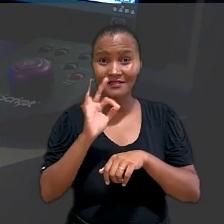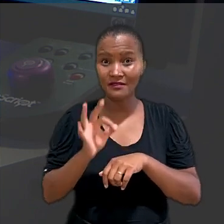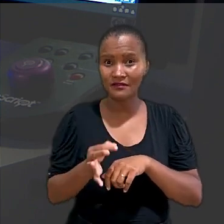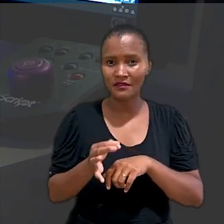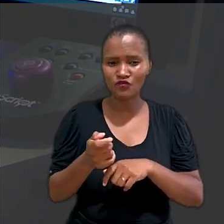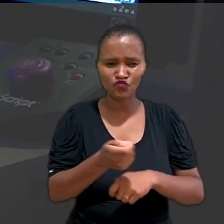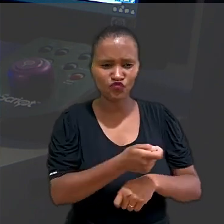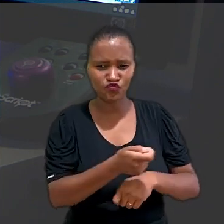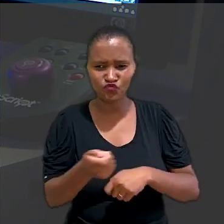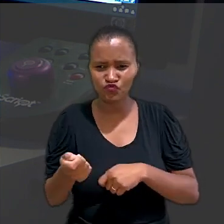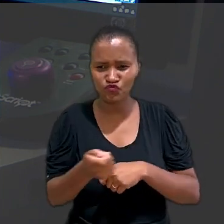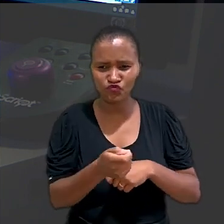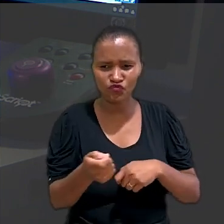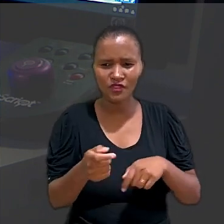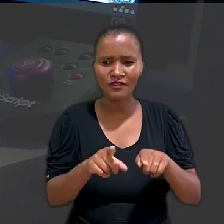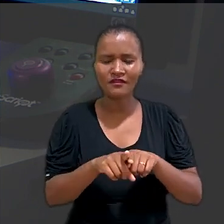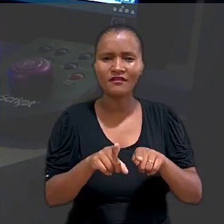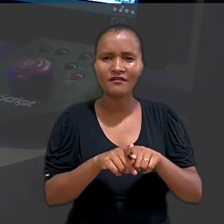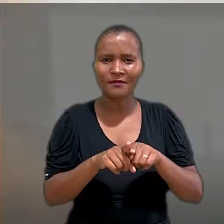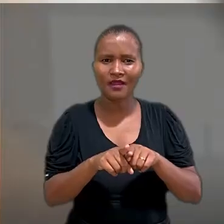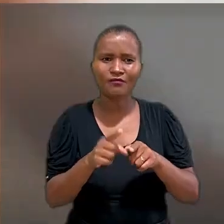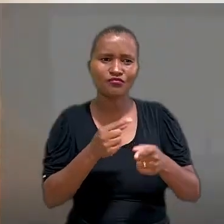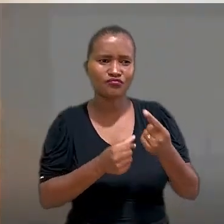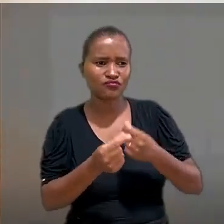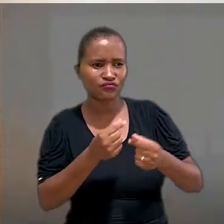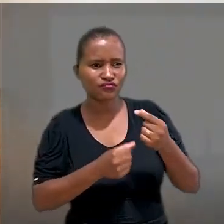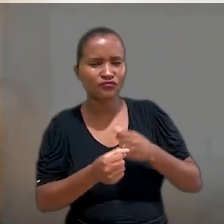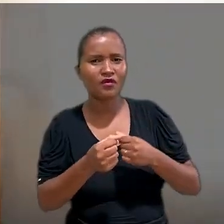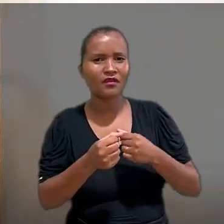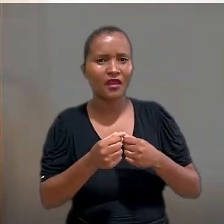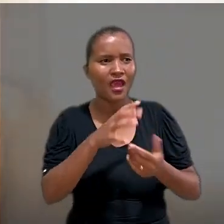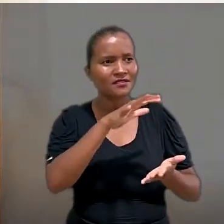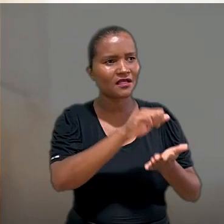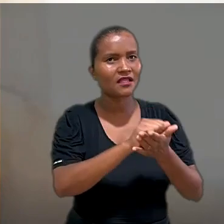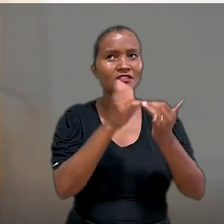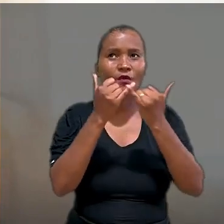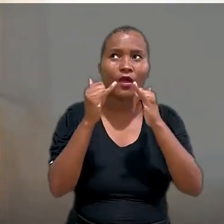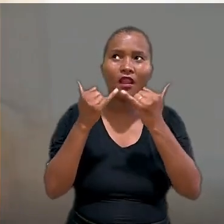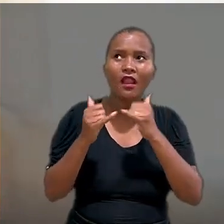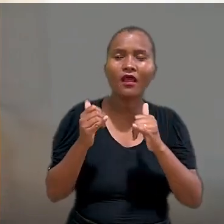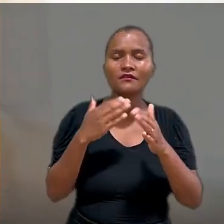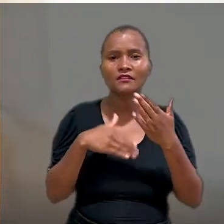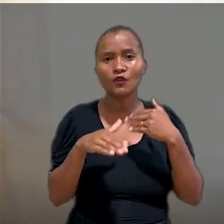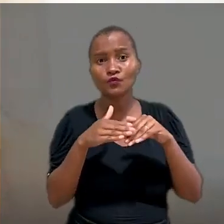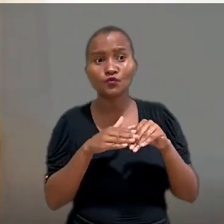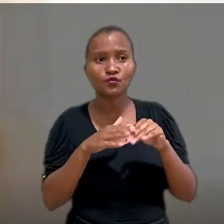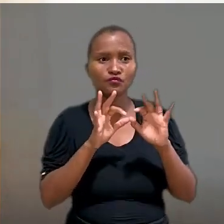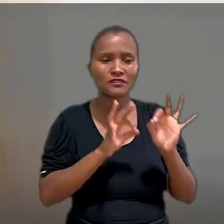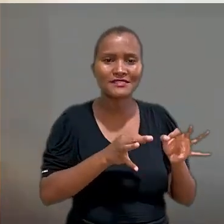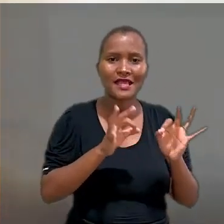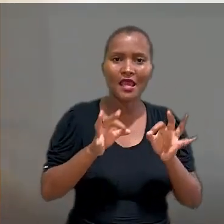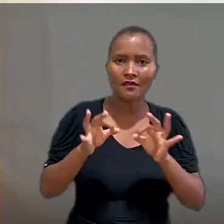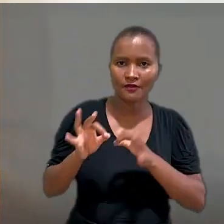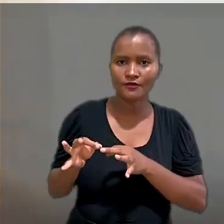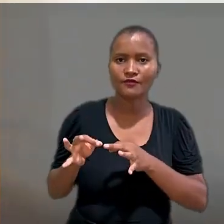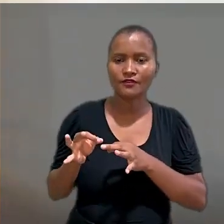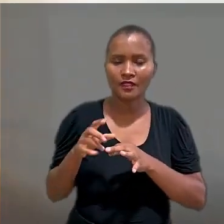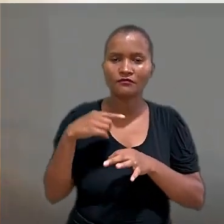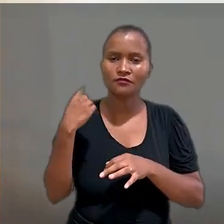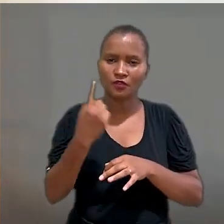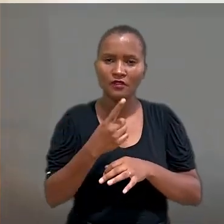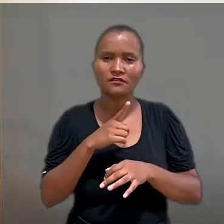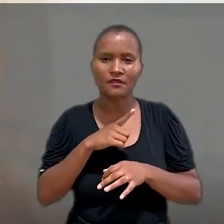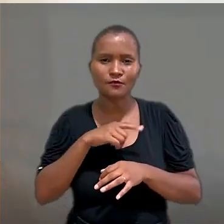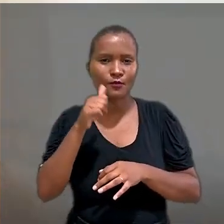de incêndio, para ter certeza que a cadeira ergonômica, para ter certeza que a instalação elétrica, tudo está dentro dos conformes. A gente tem